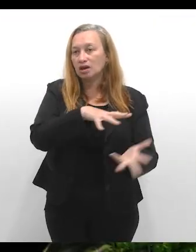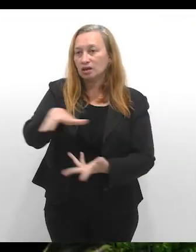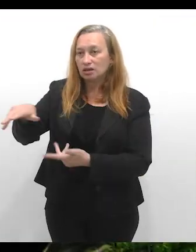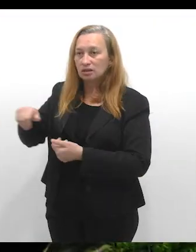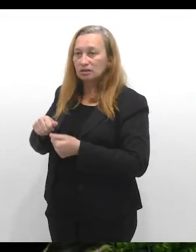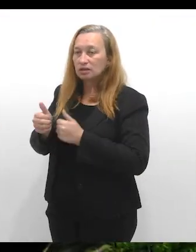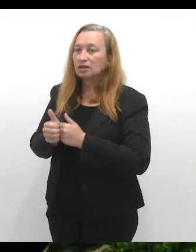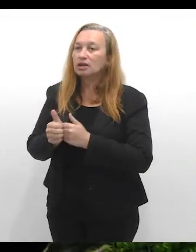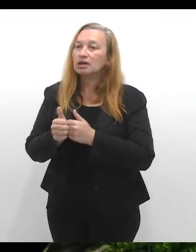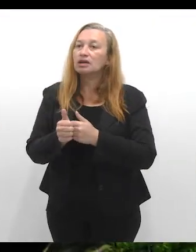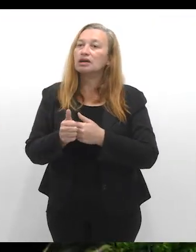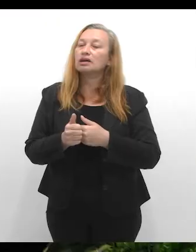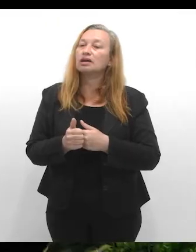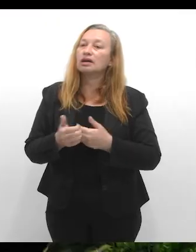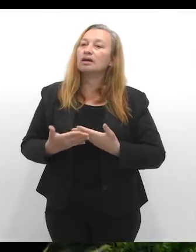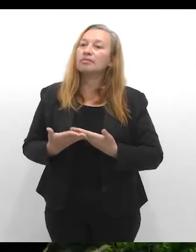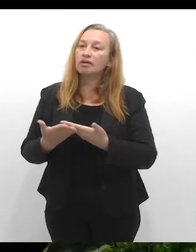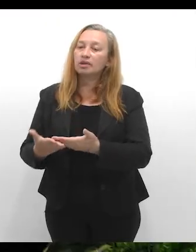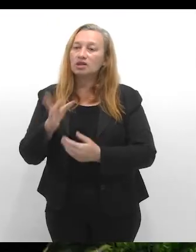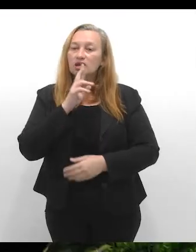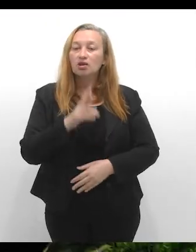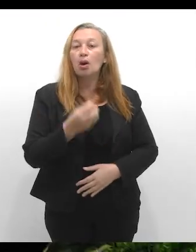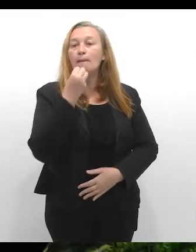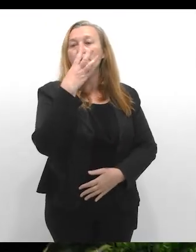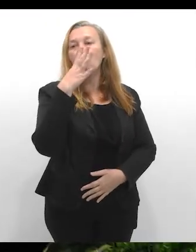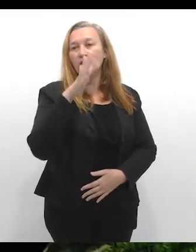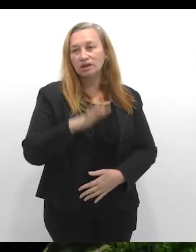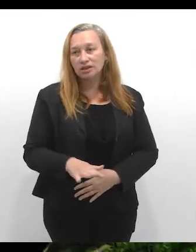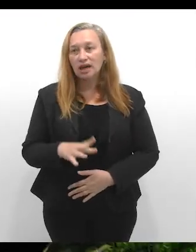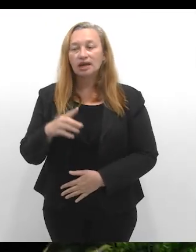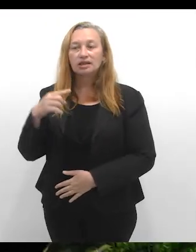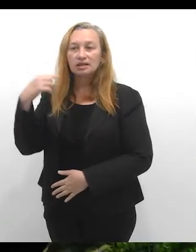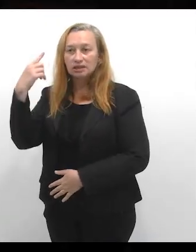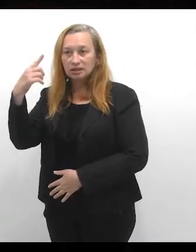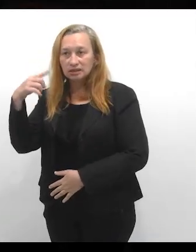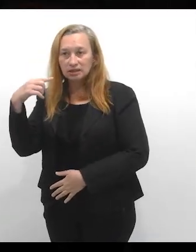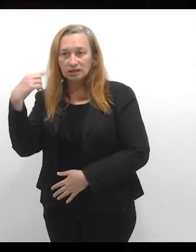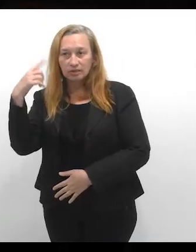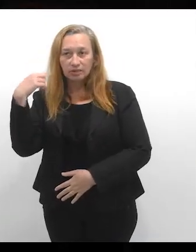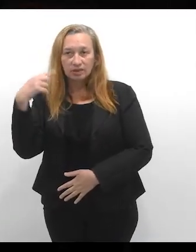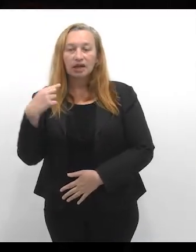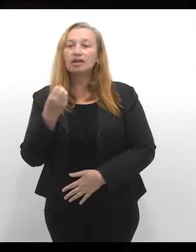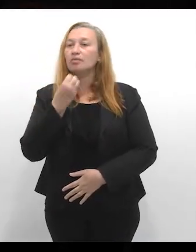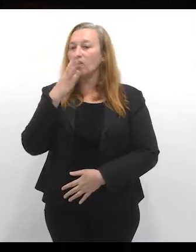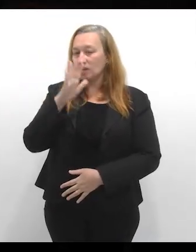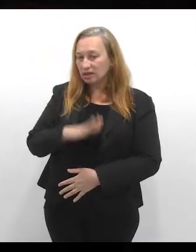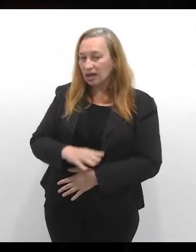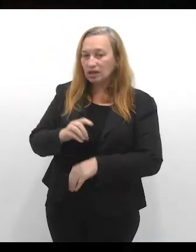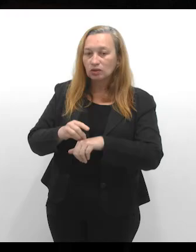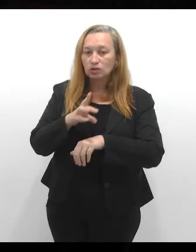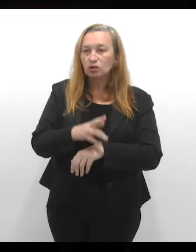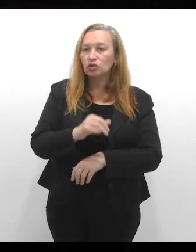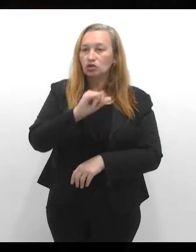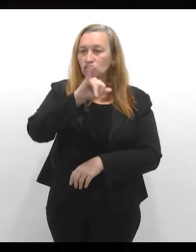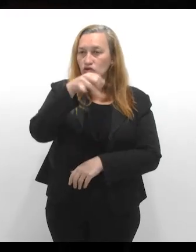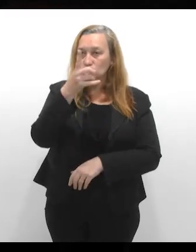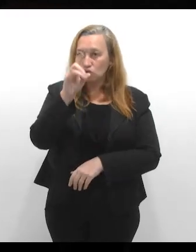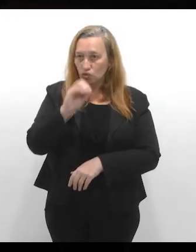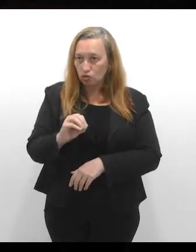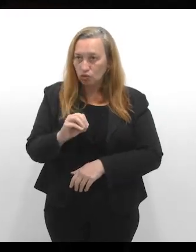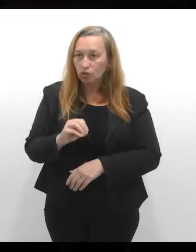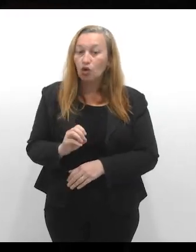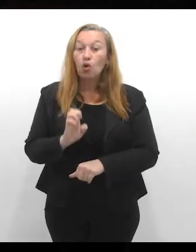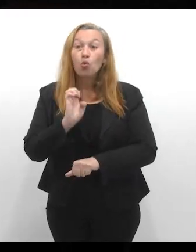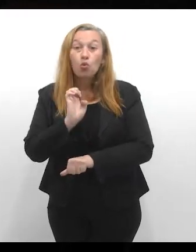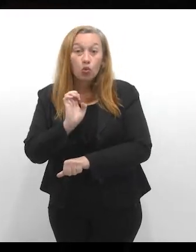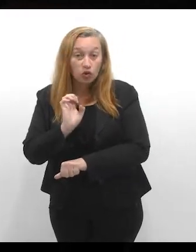sentença internacional para dar algum encaminhamento e resposta. Boa tarde, doutora Dani. Boa tarde, doutor Júlio.